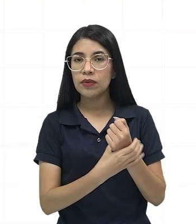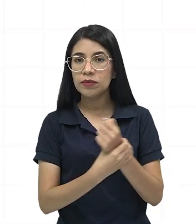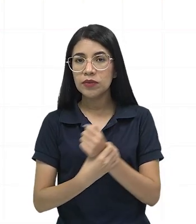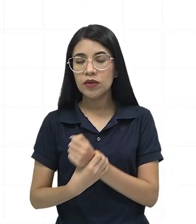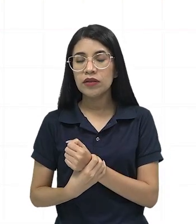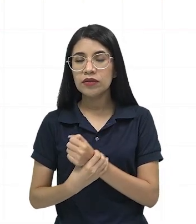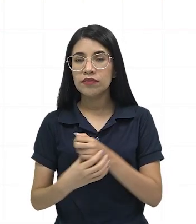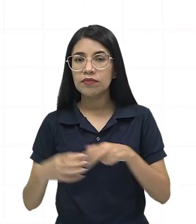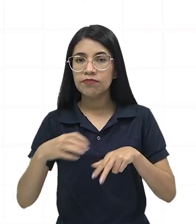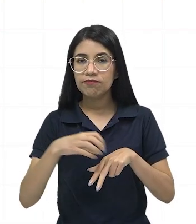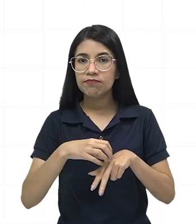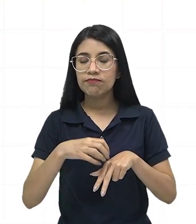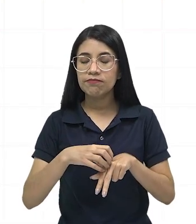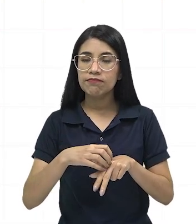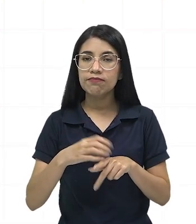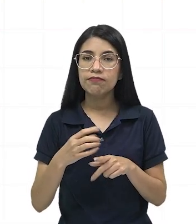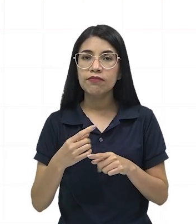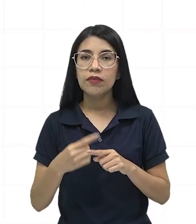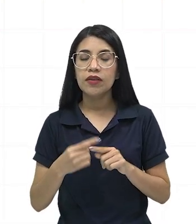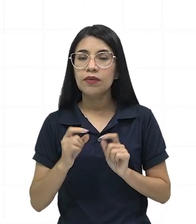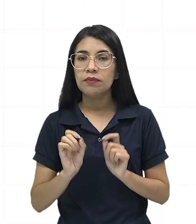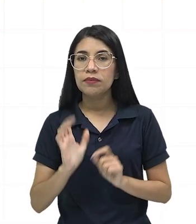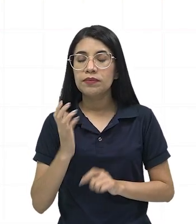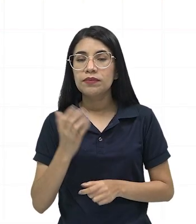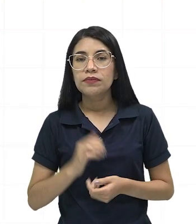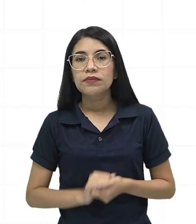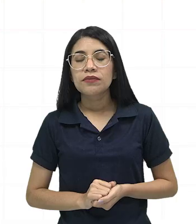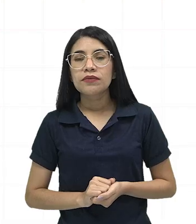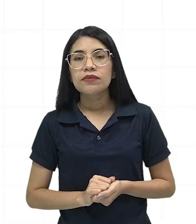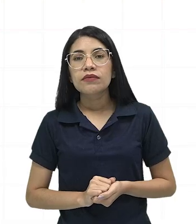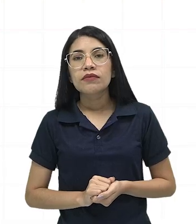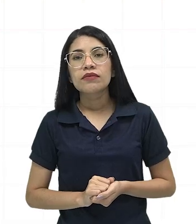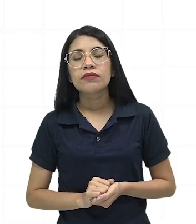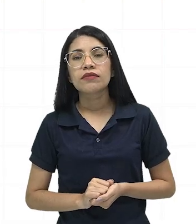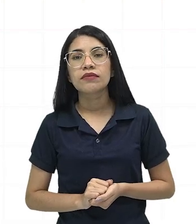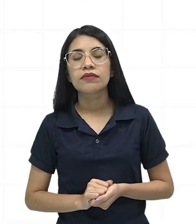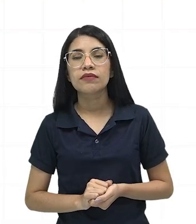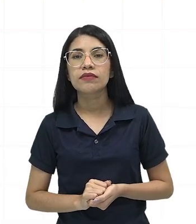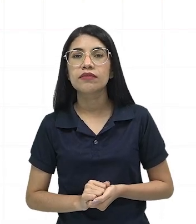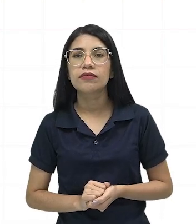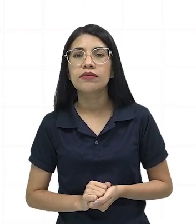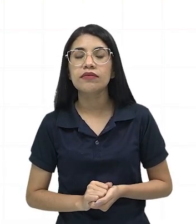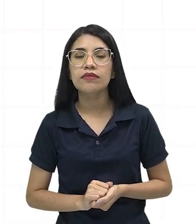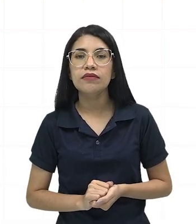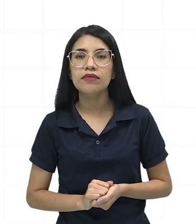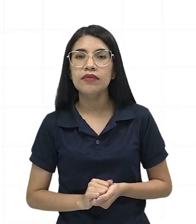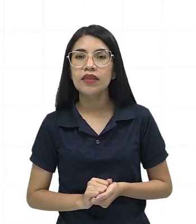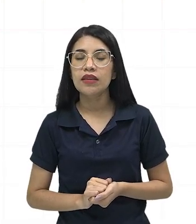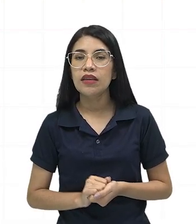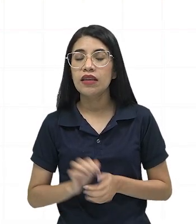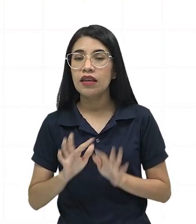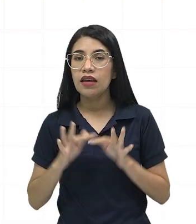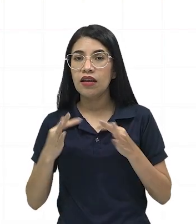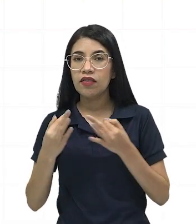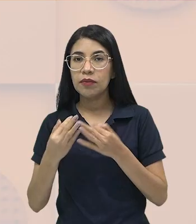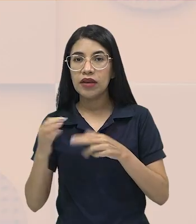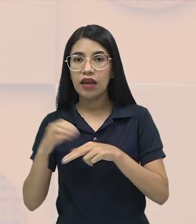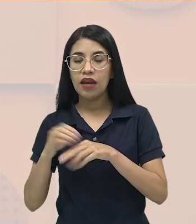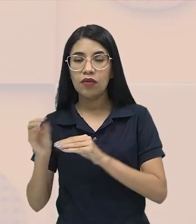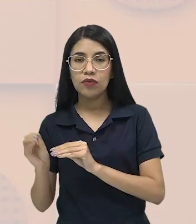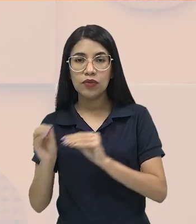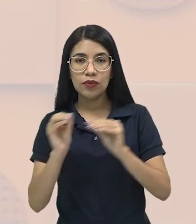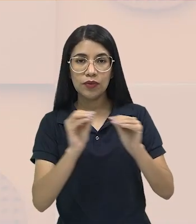absolutismo monárquico. Por quê? Porque na medida em que a família real saiu de Portugal, correu